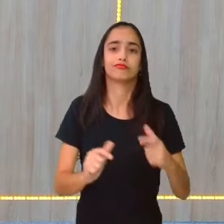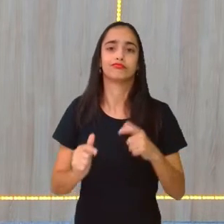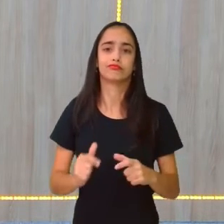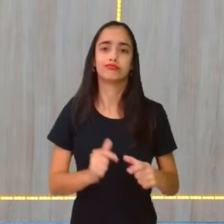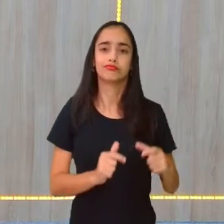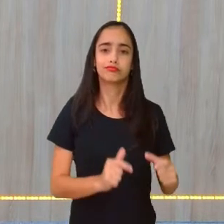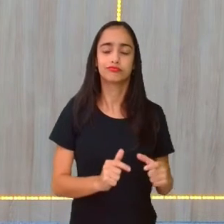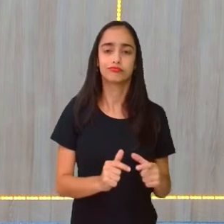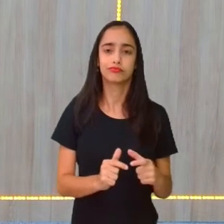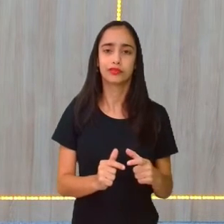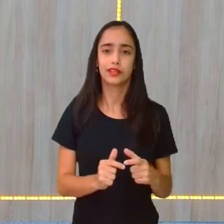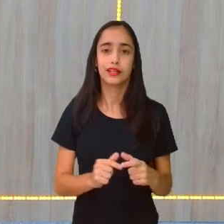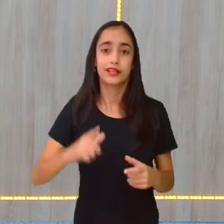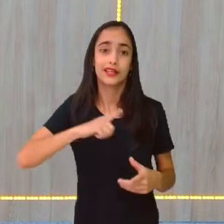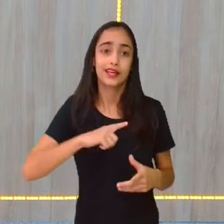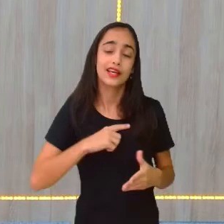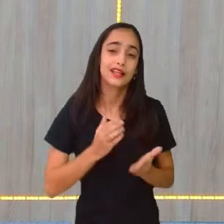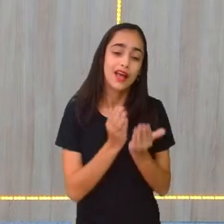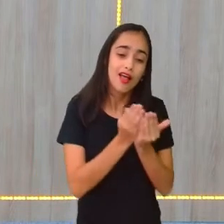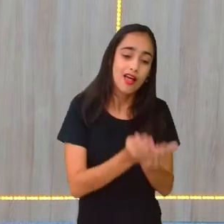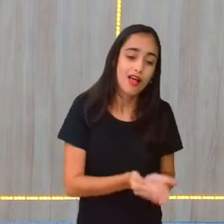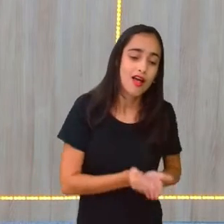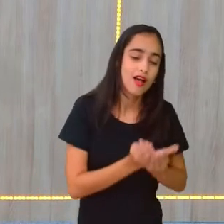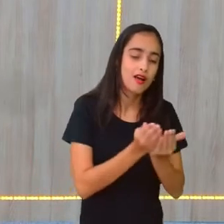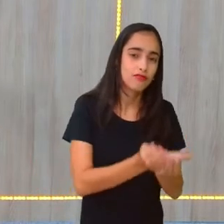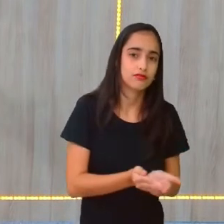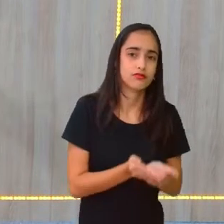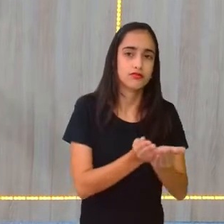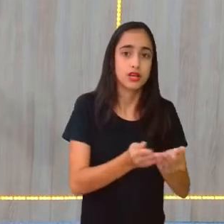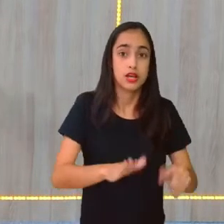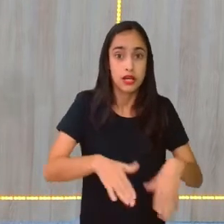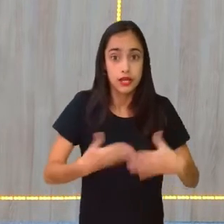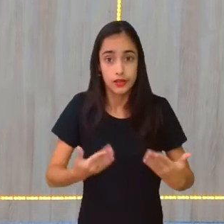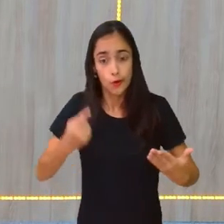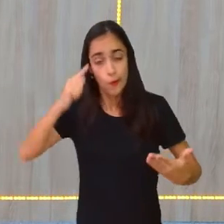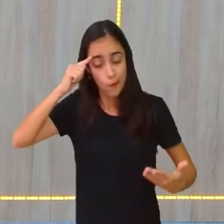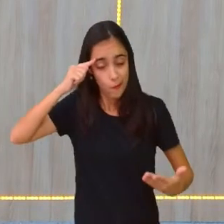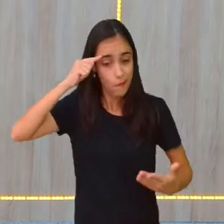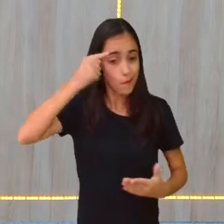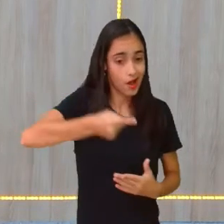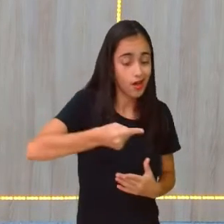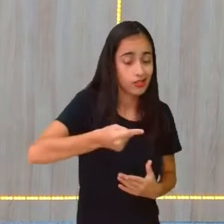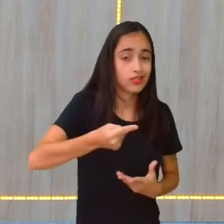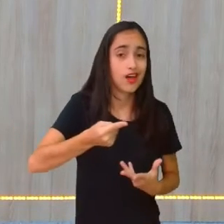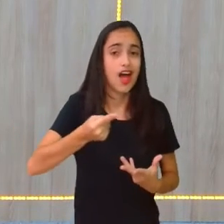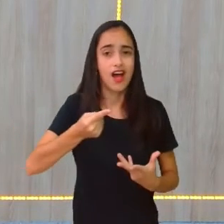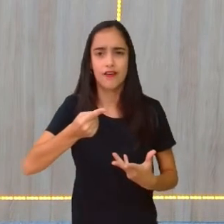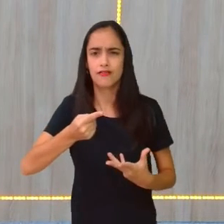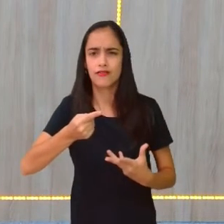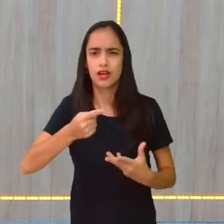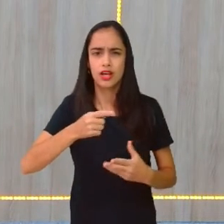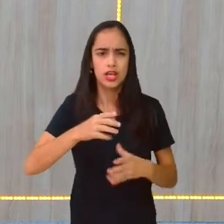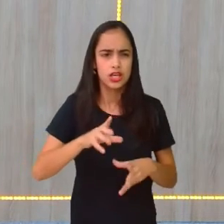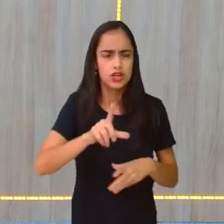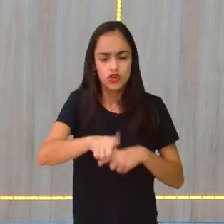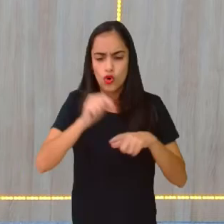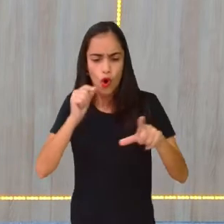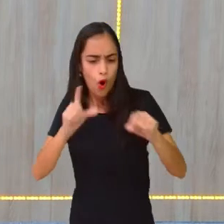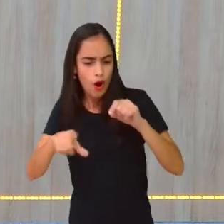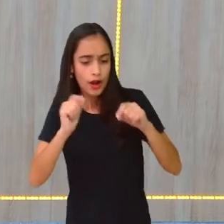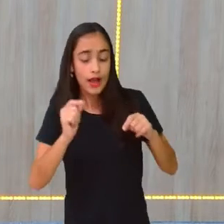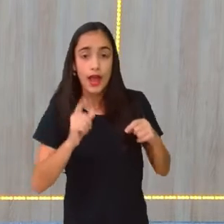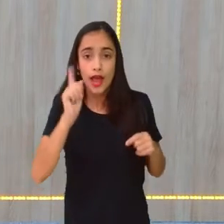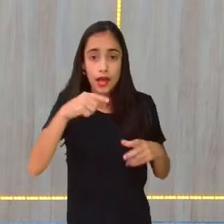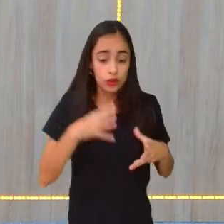estavam ligadas à navegação. Então quem mandava, Gine, nas decisões eram todos